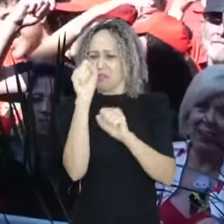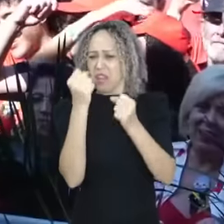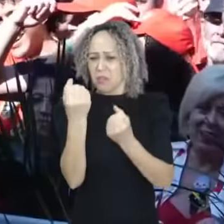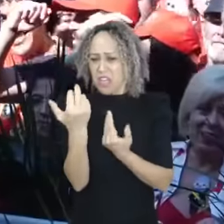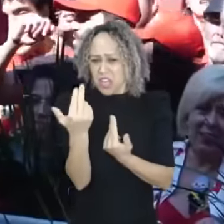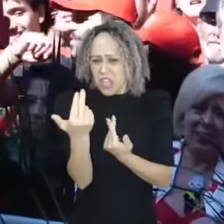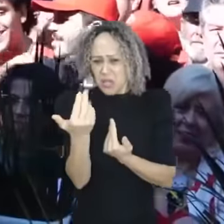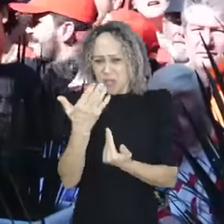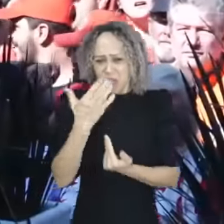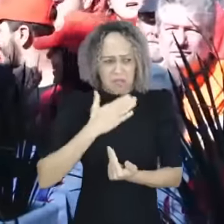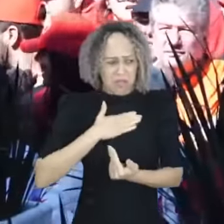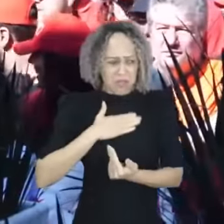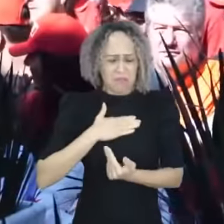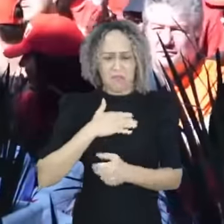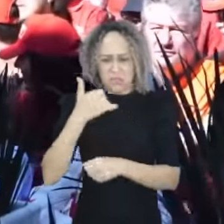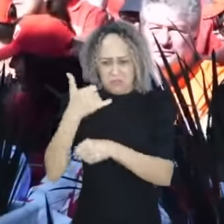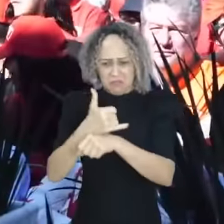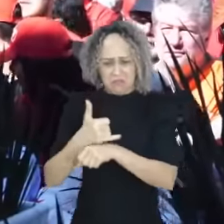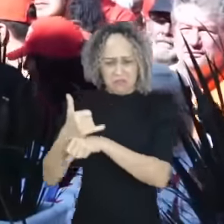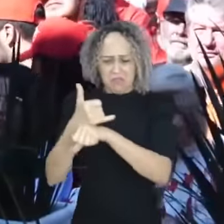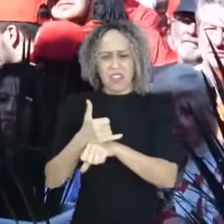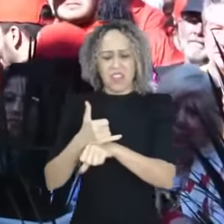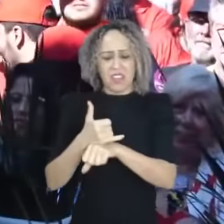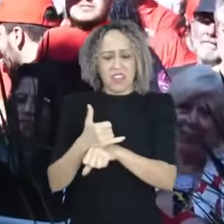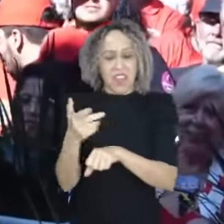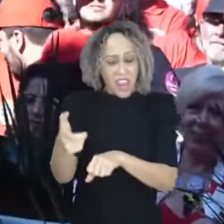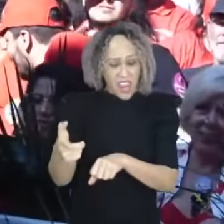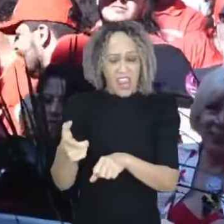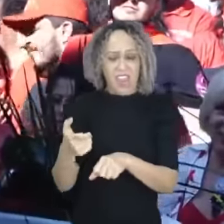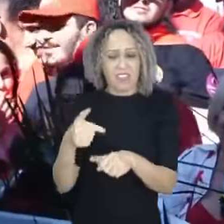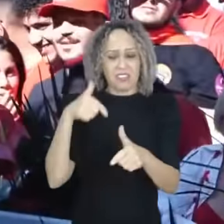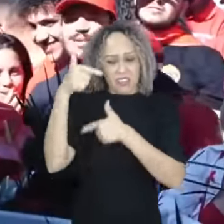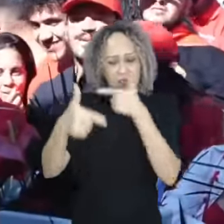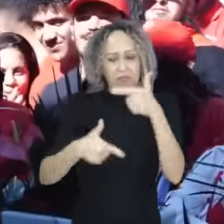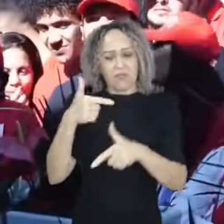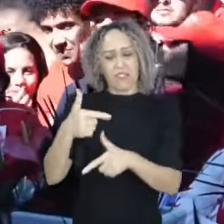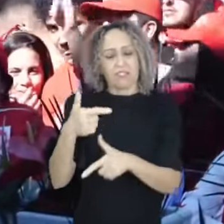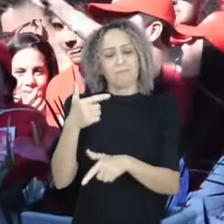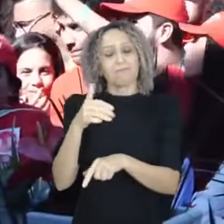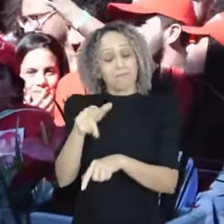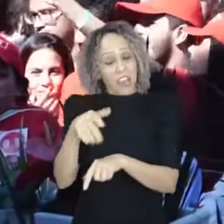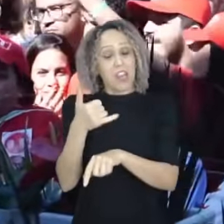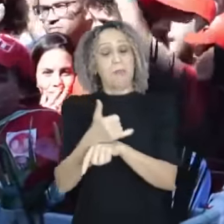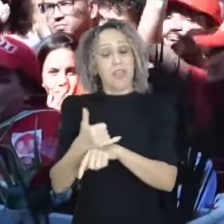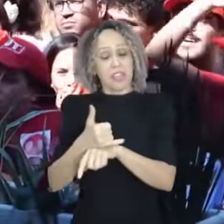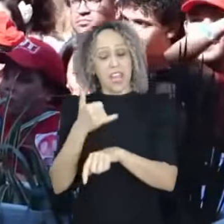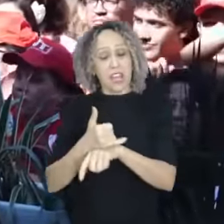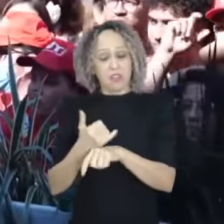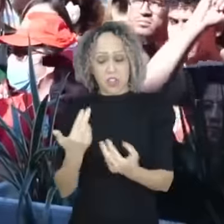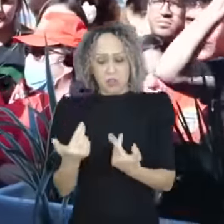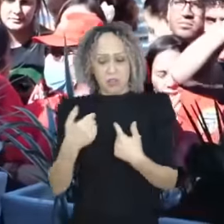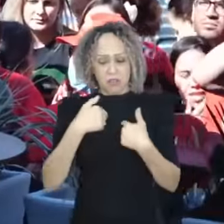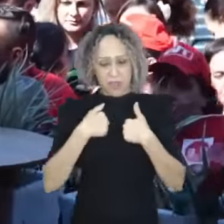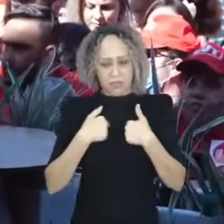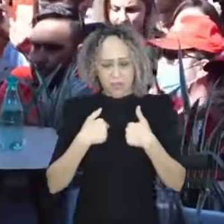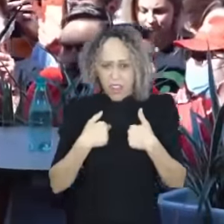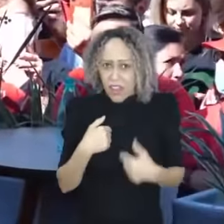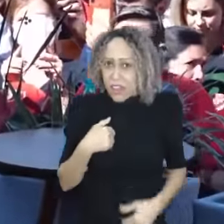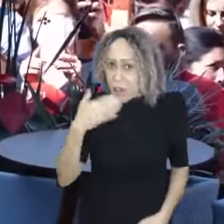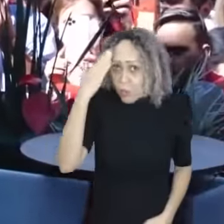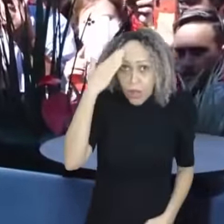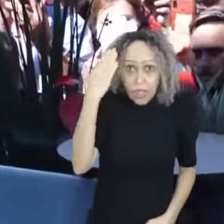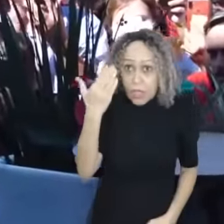trabalhador da General Motors, que quando eu vi ele pela primeira vez, eu não acreditava que ele fosse virar prefeito de Mauá. E